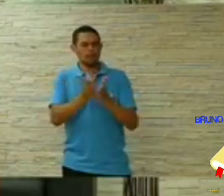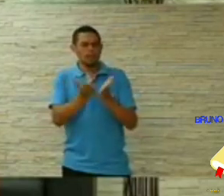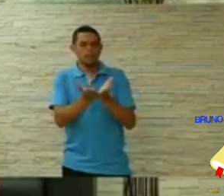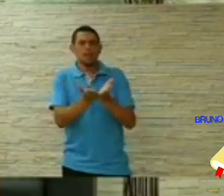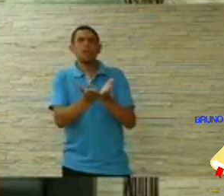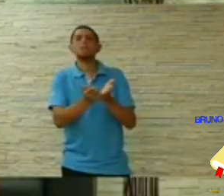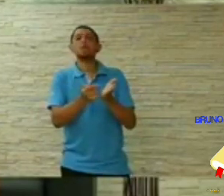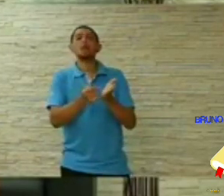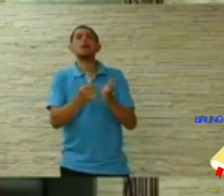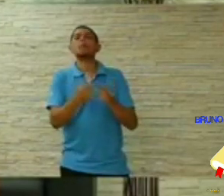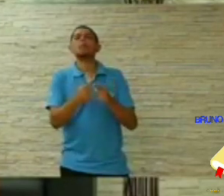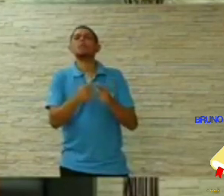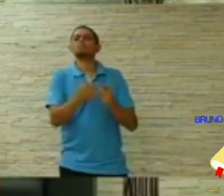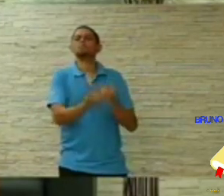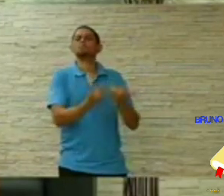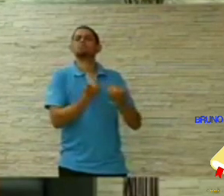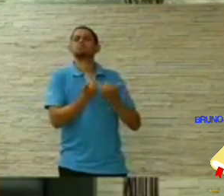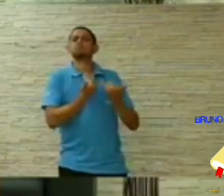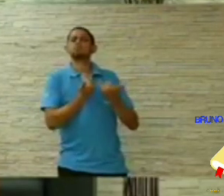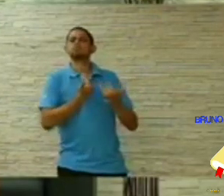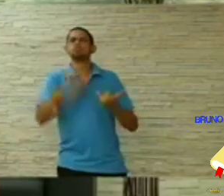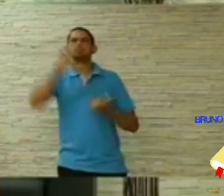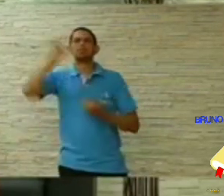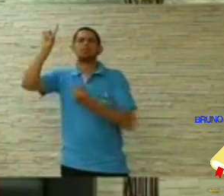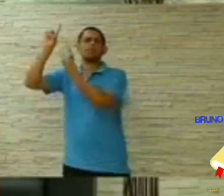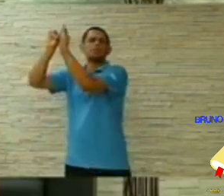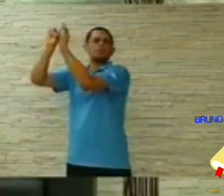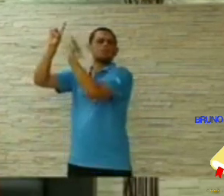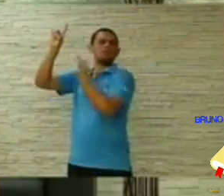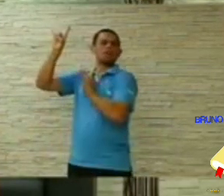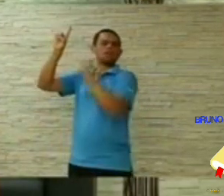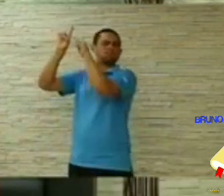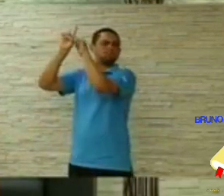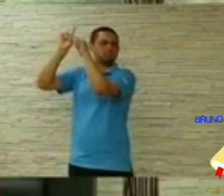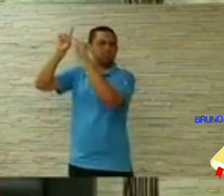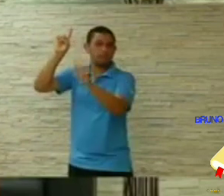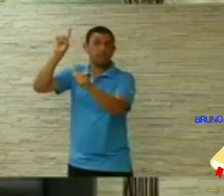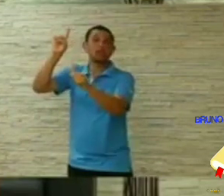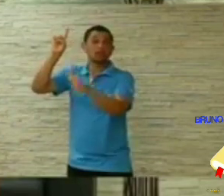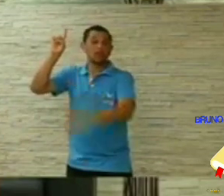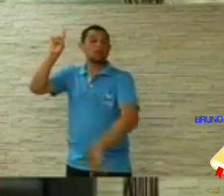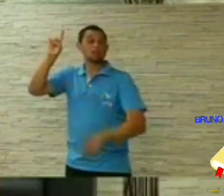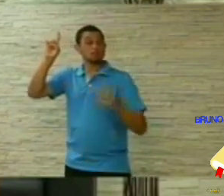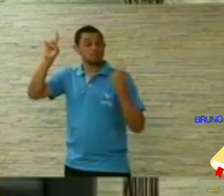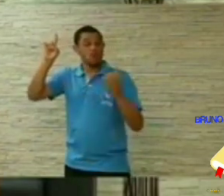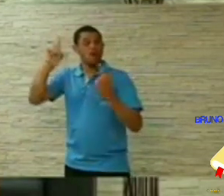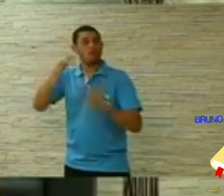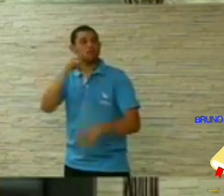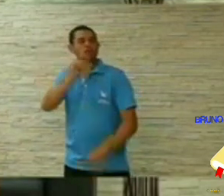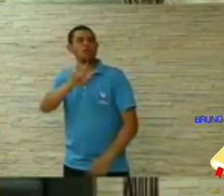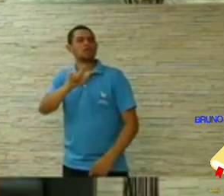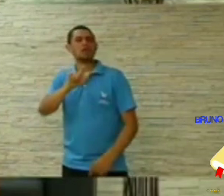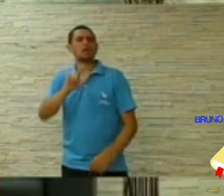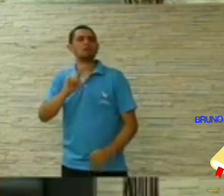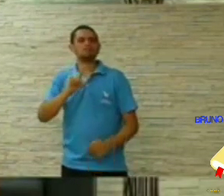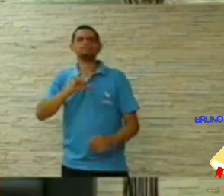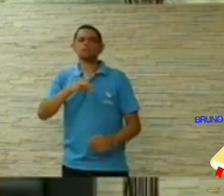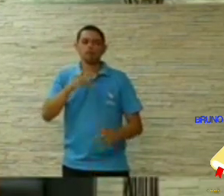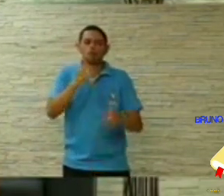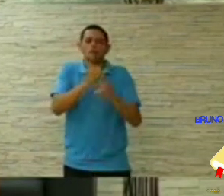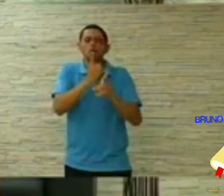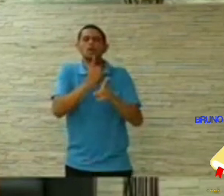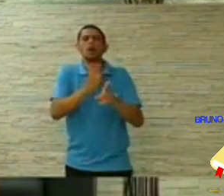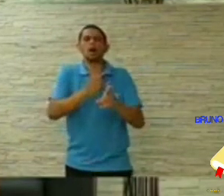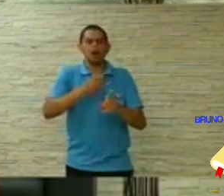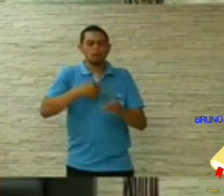das mensagens, Deus falando com a gente. A gente consegue aqui ter mensagens de esperança,